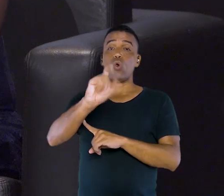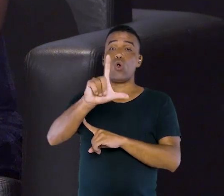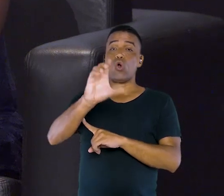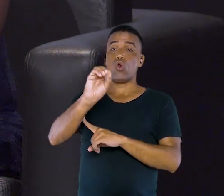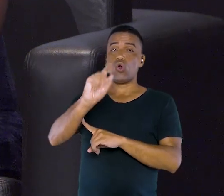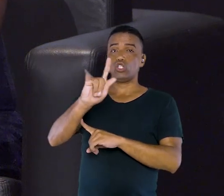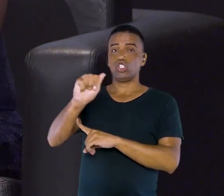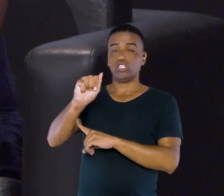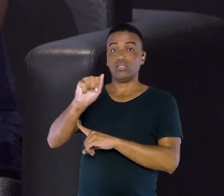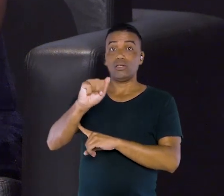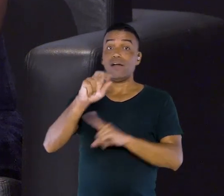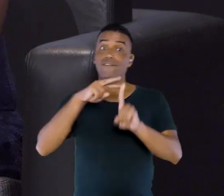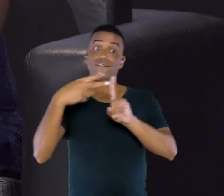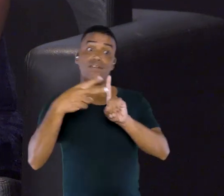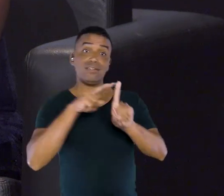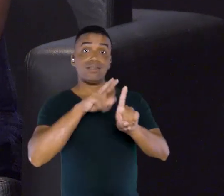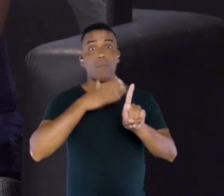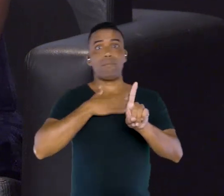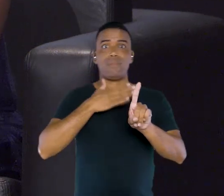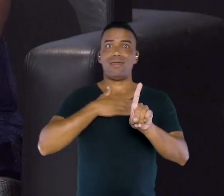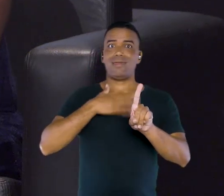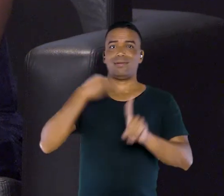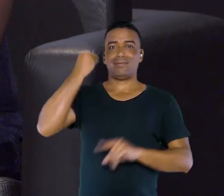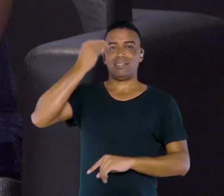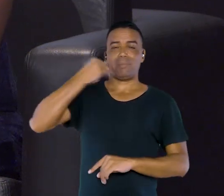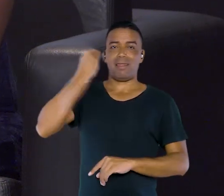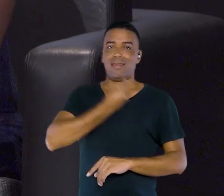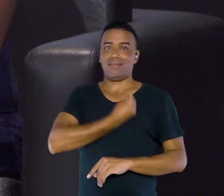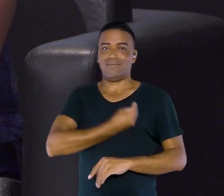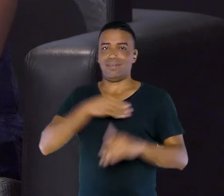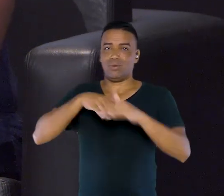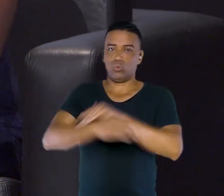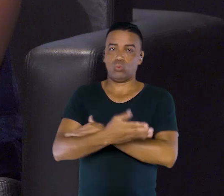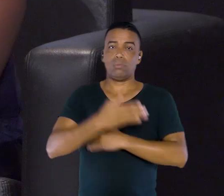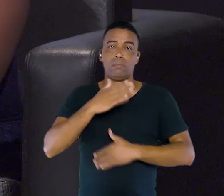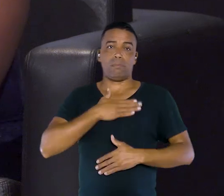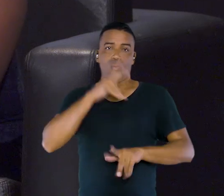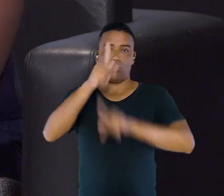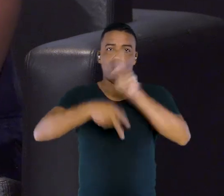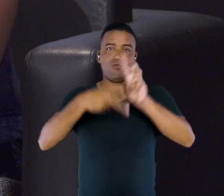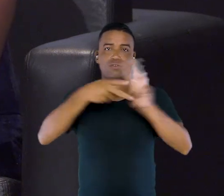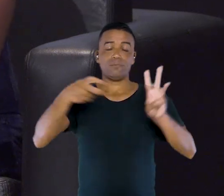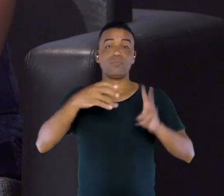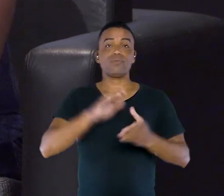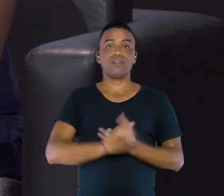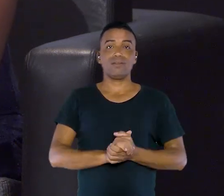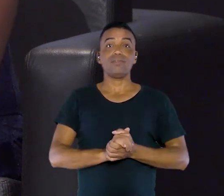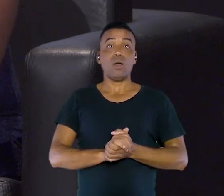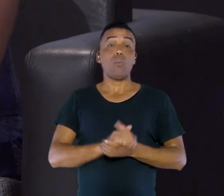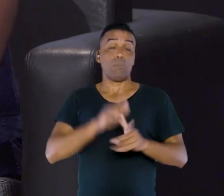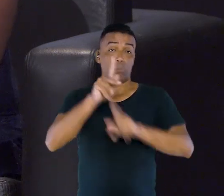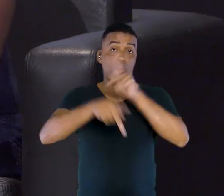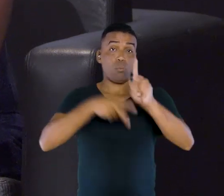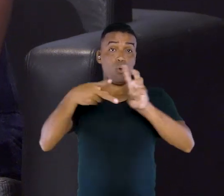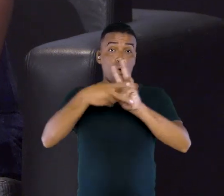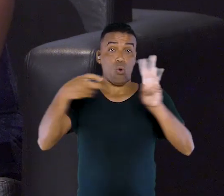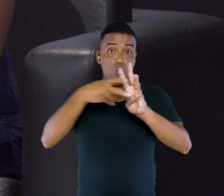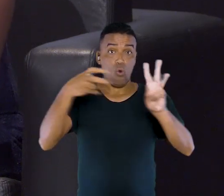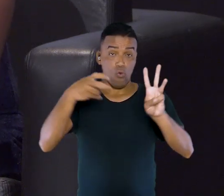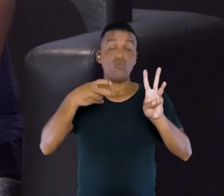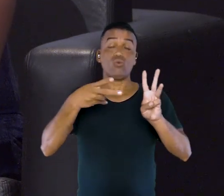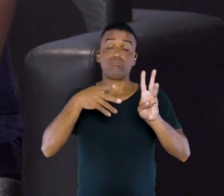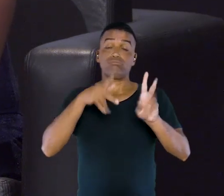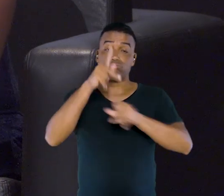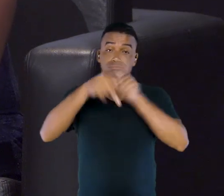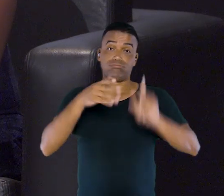olhar de uma narradora, né? Para a gente, eu, Baniwa, do clã Wadipeti da